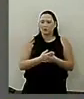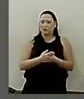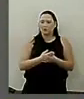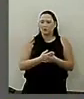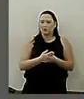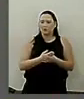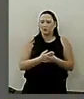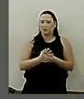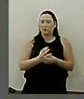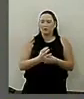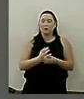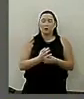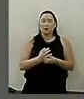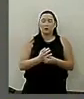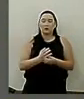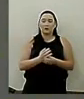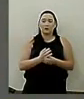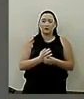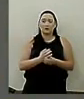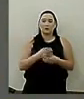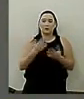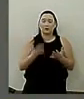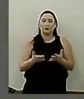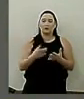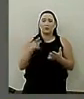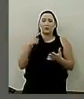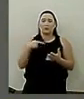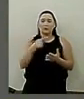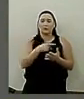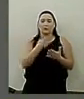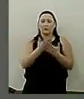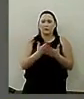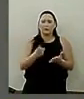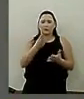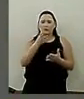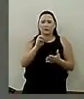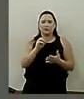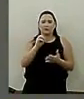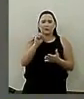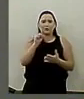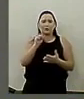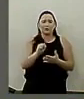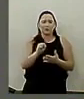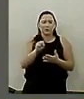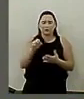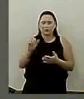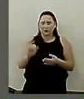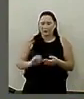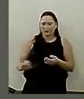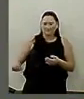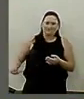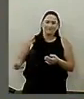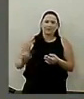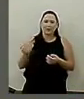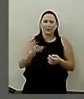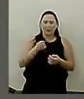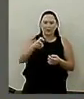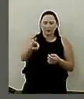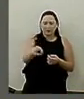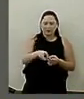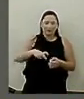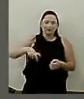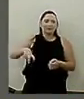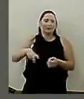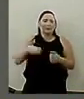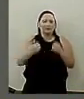a marcha entrou. Eu perdi uns 30 segundos tentando engatar a marcha ré para manobrar no pátio da